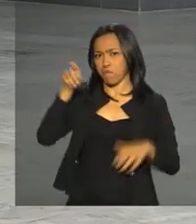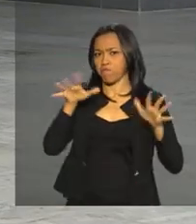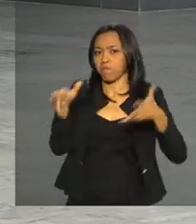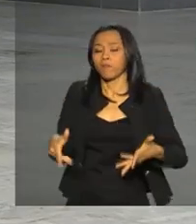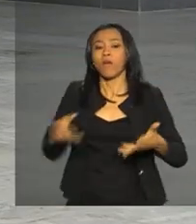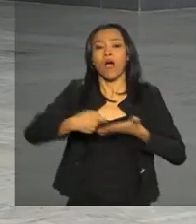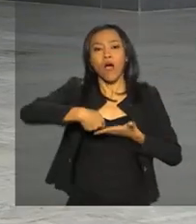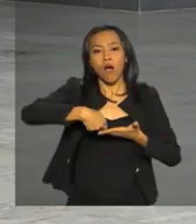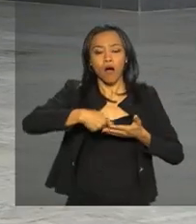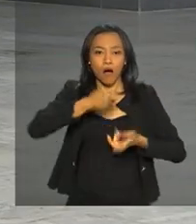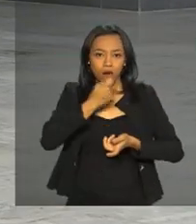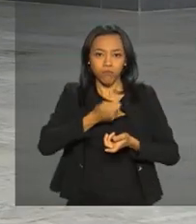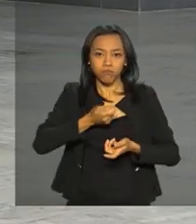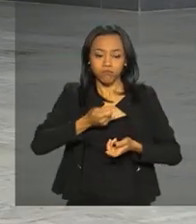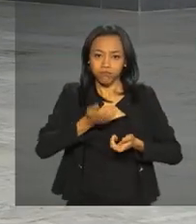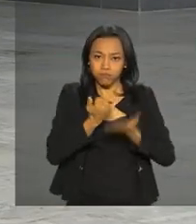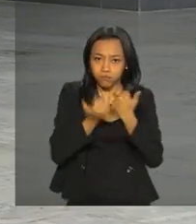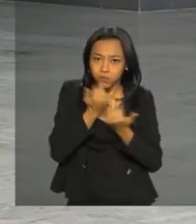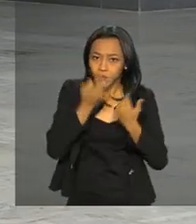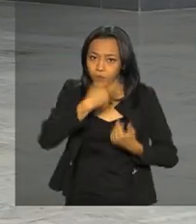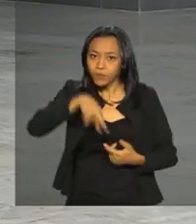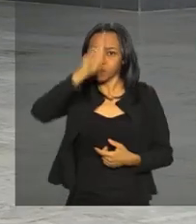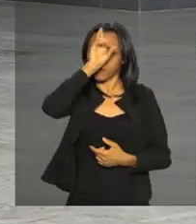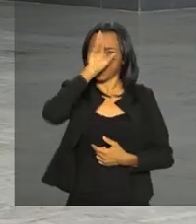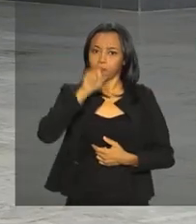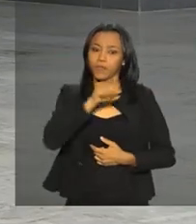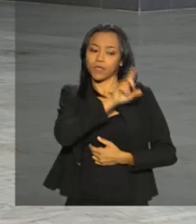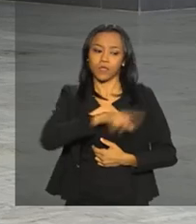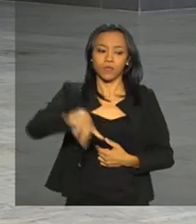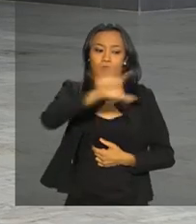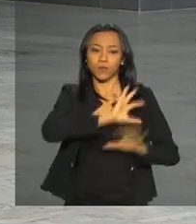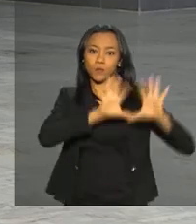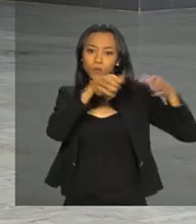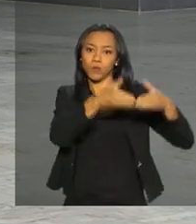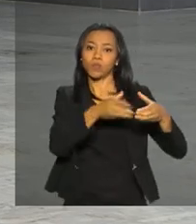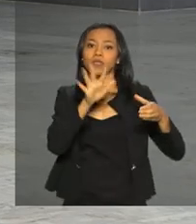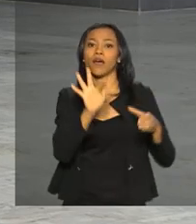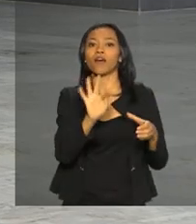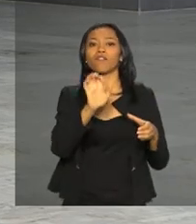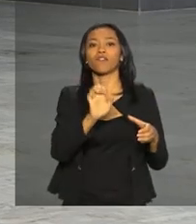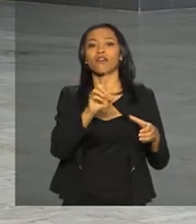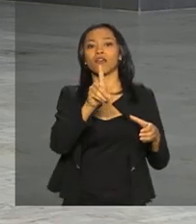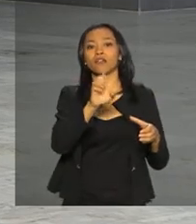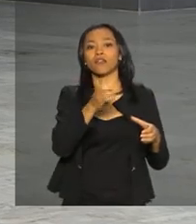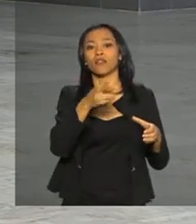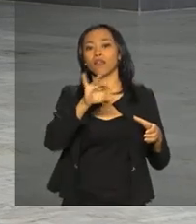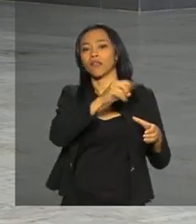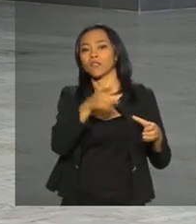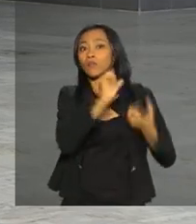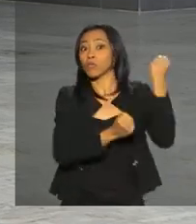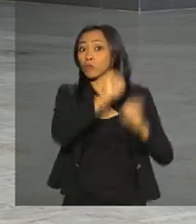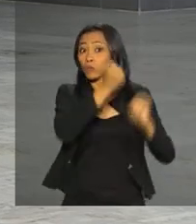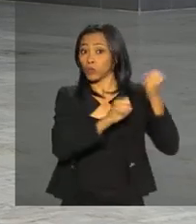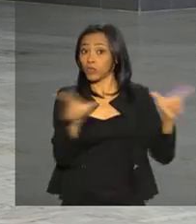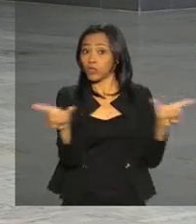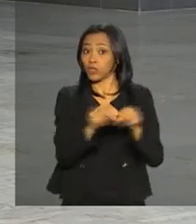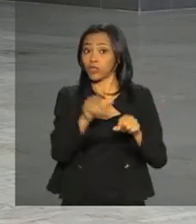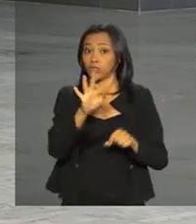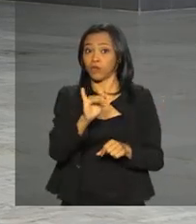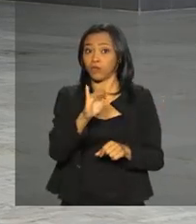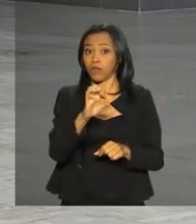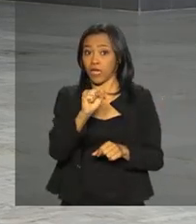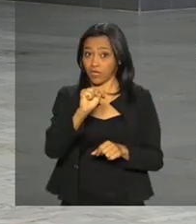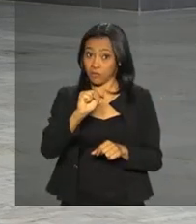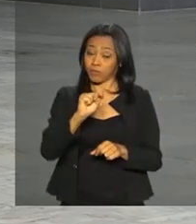almoço com empresários na Federação das Indústrias do Estado, a Fiesp. Depois do encontro, ele falou com a imprensa sobre